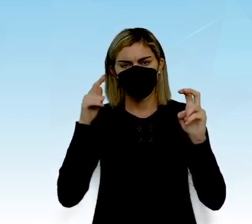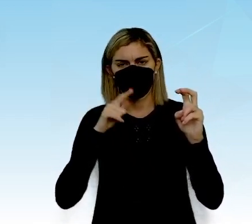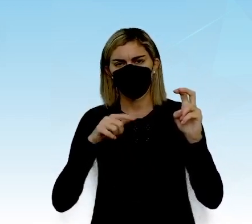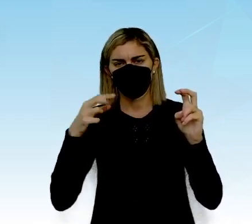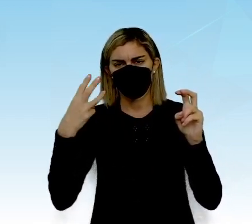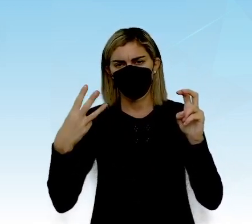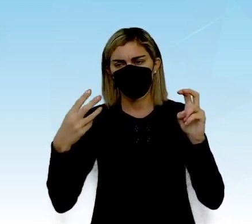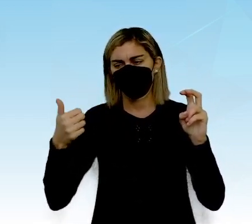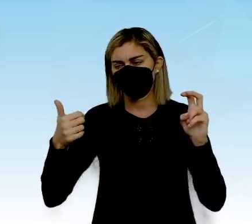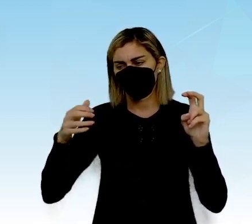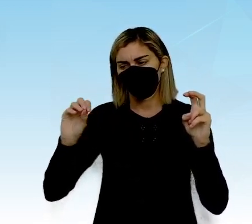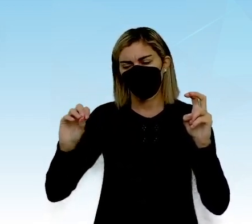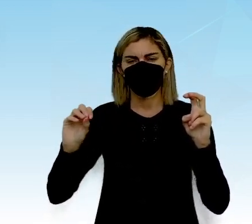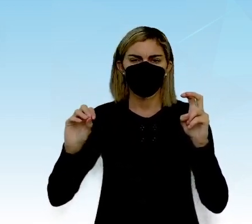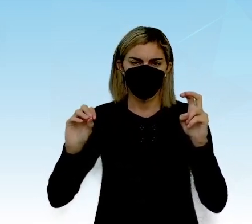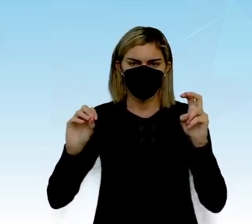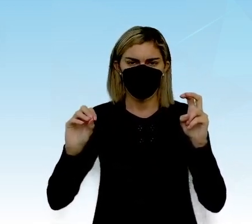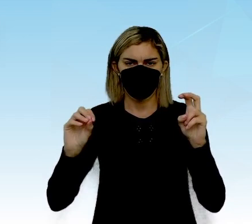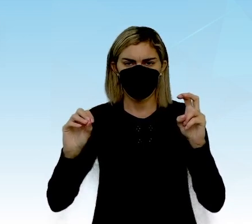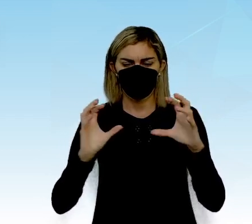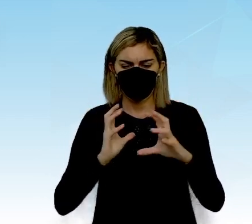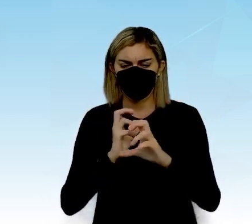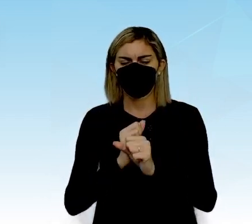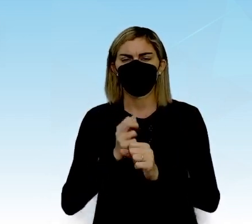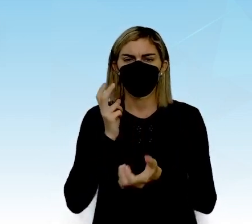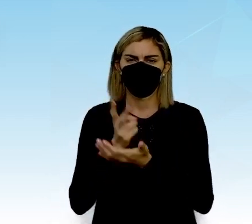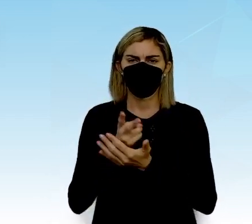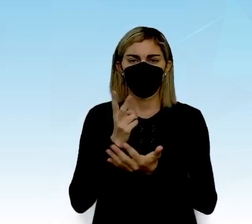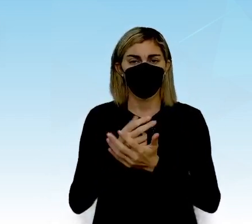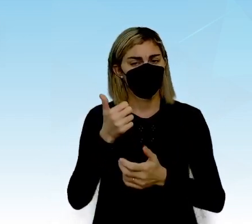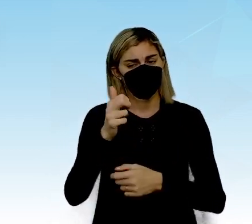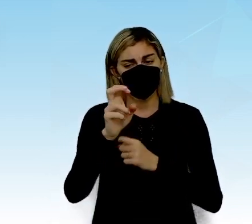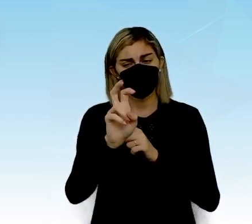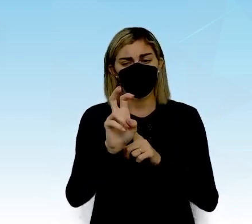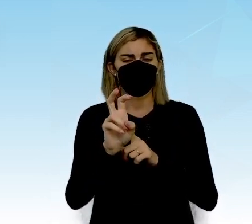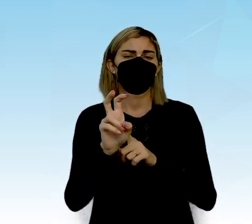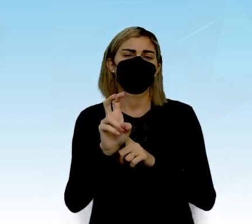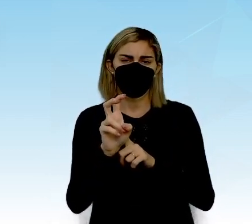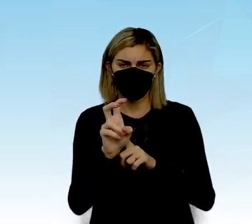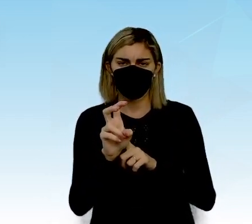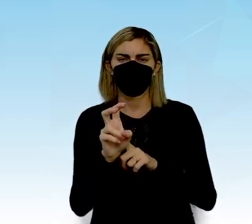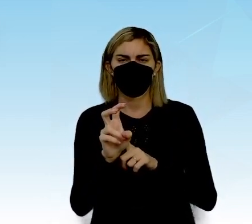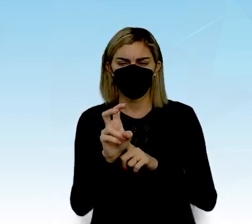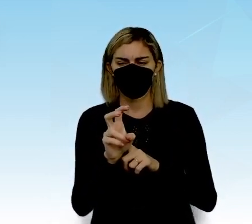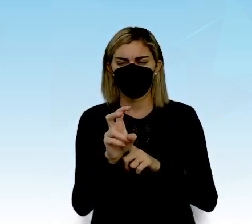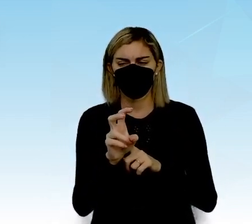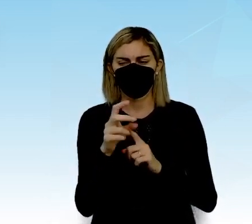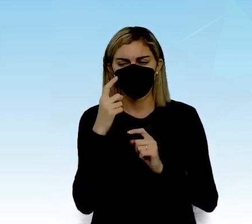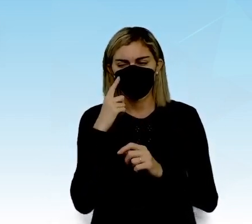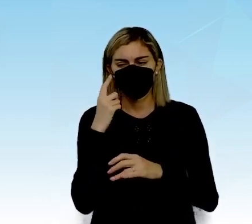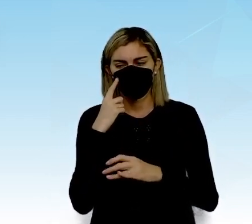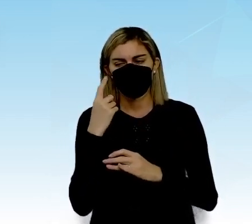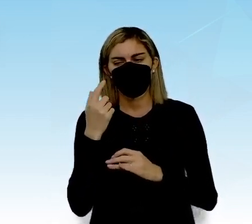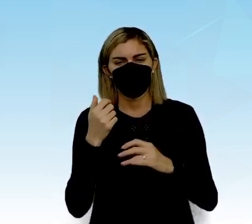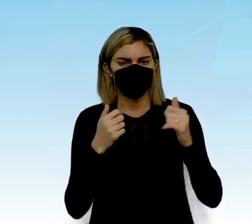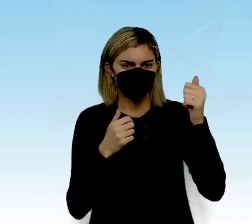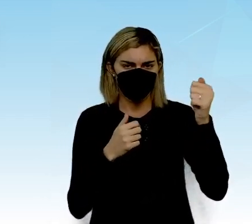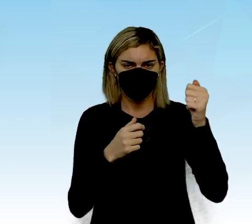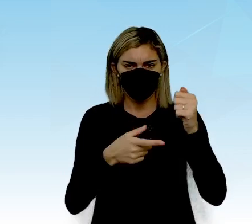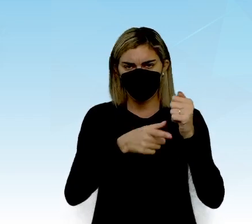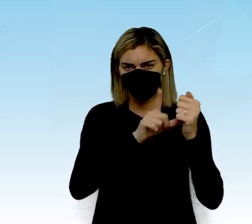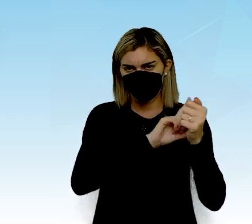ficou com 10. E a soma continua 15. Vamos recapitular. A antes